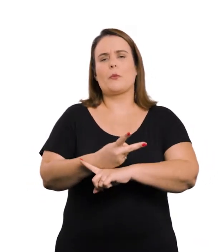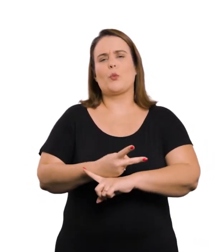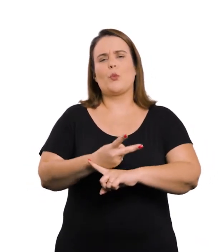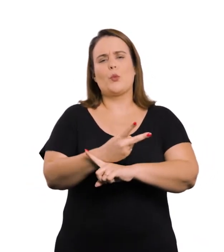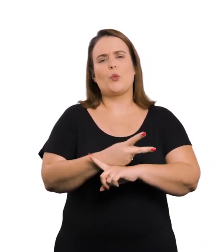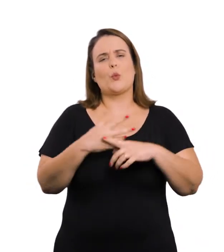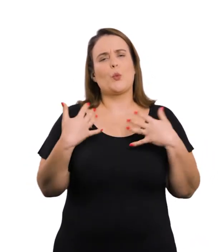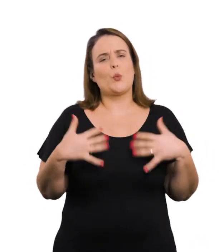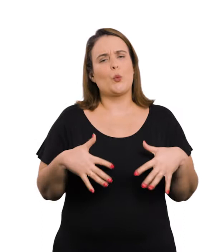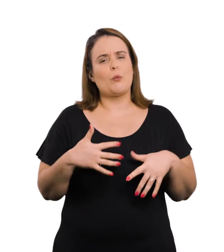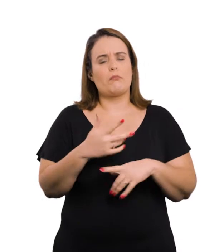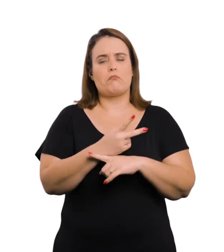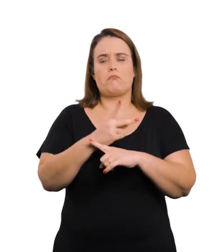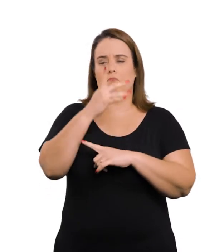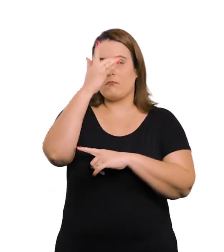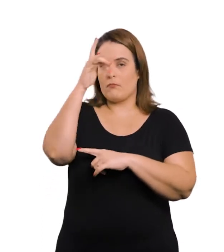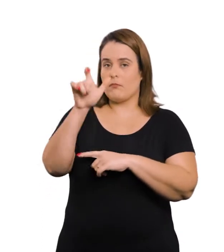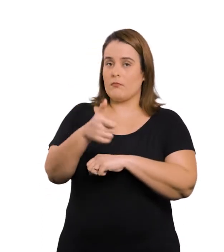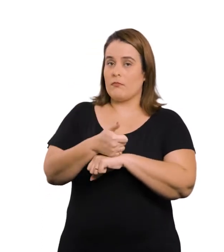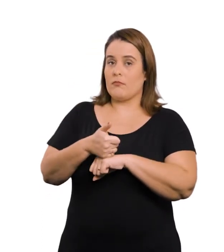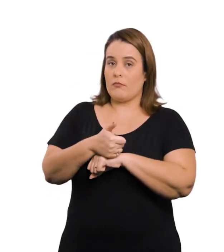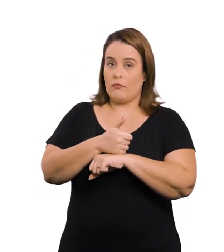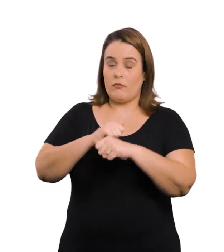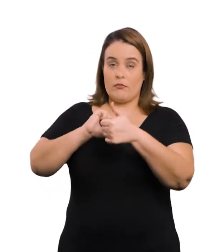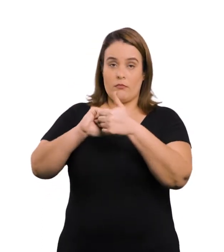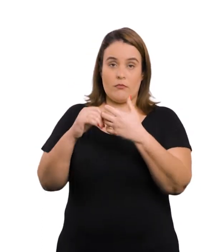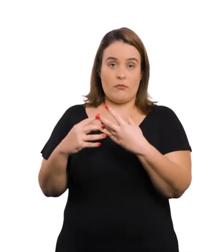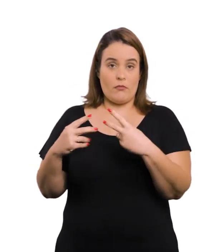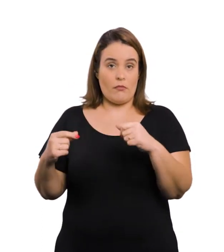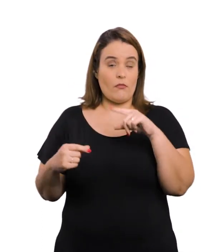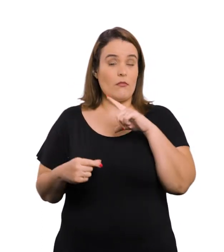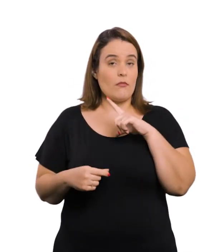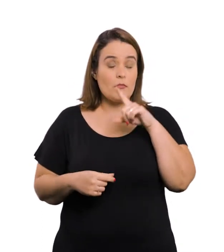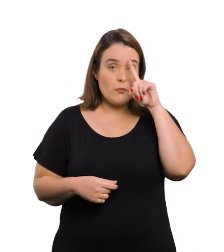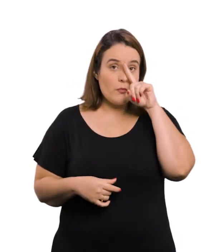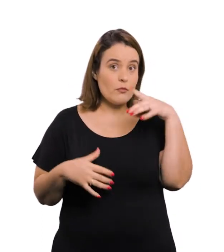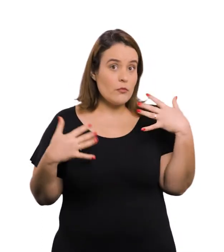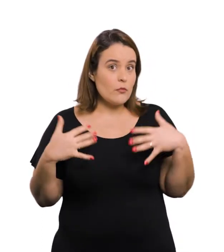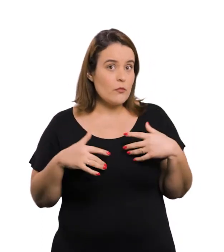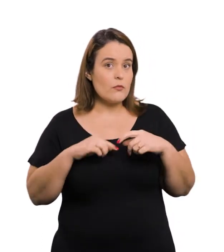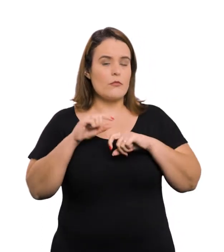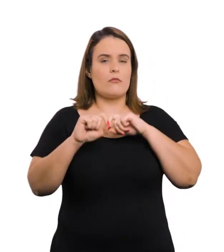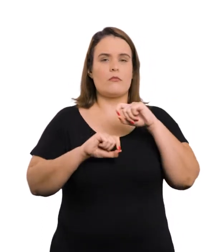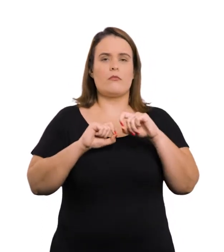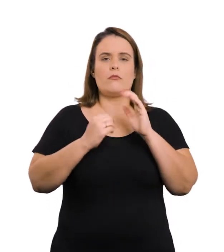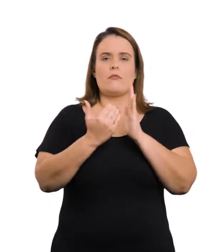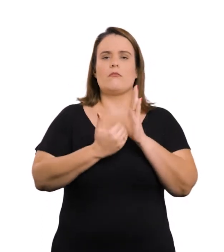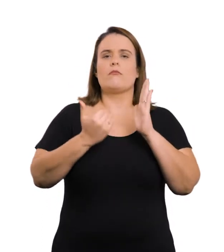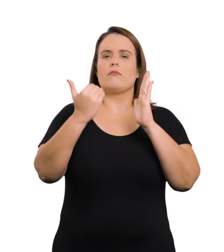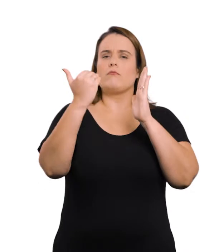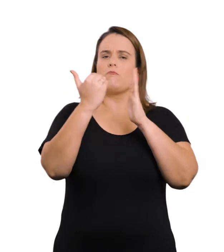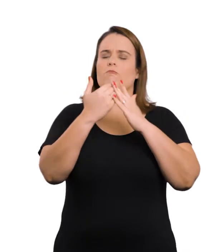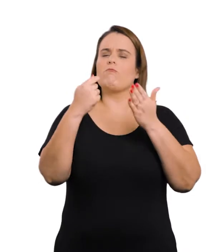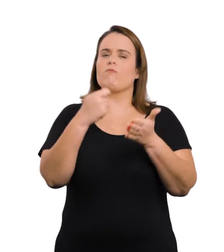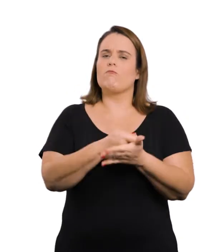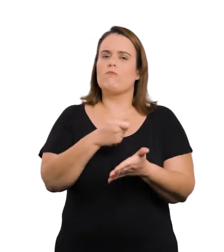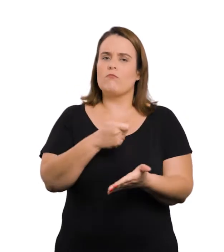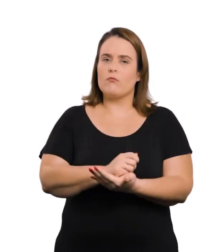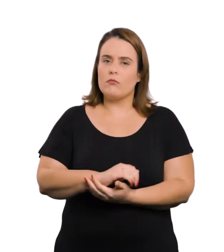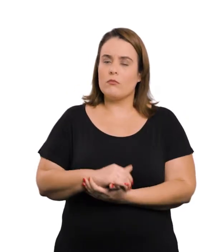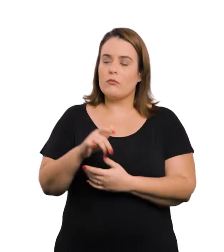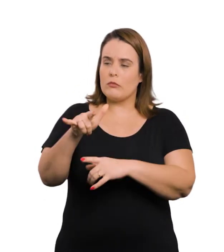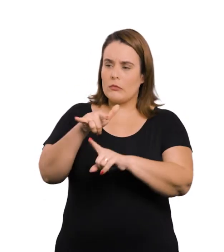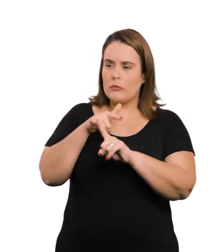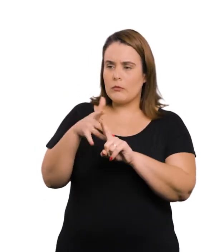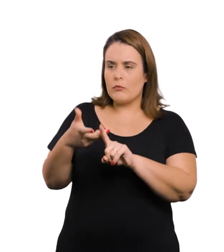busca cada vez maior por profissionais qualificados e há o risco de superdimensionar as exigências e